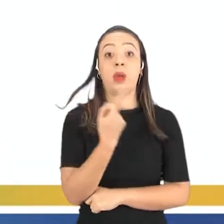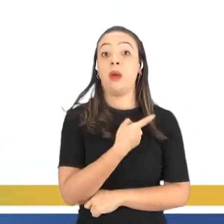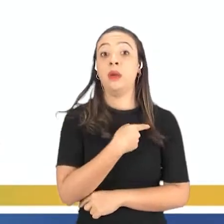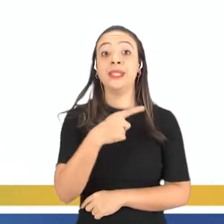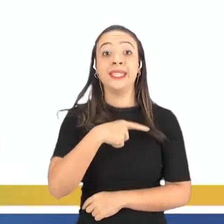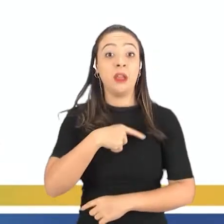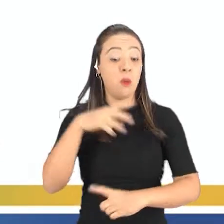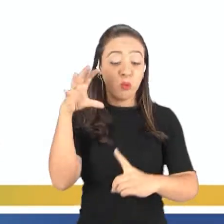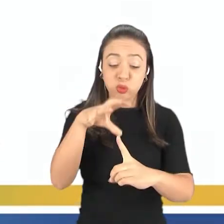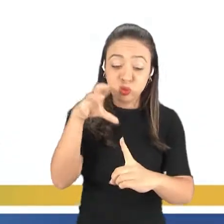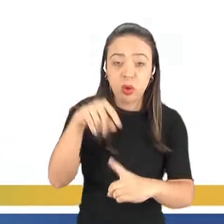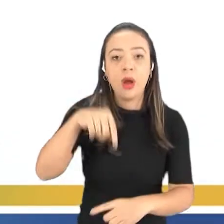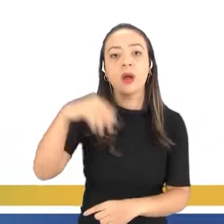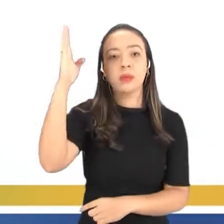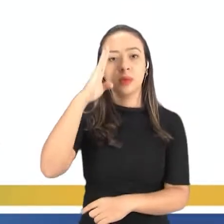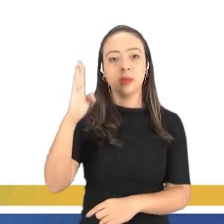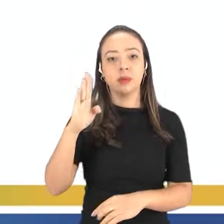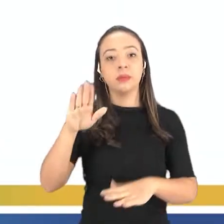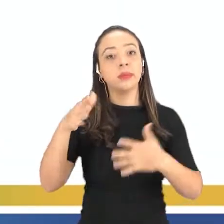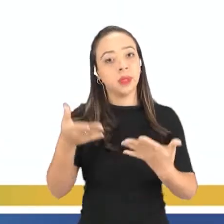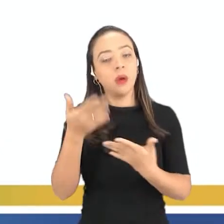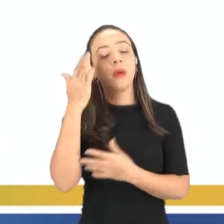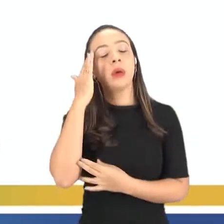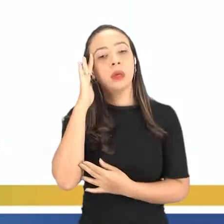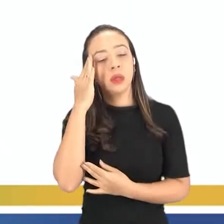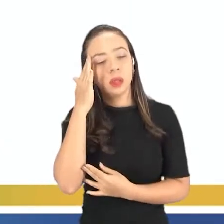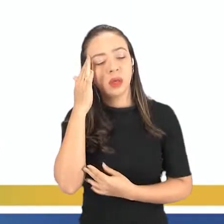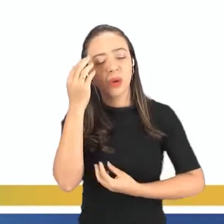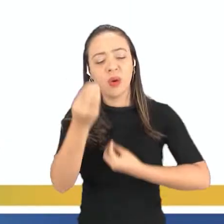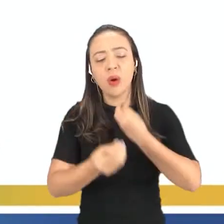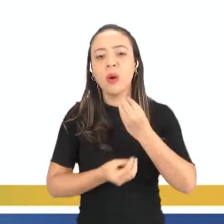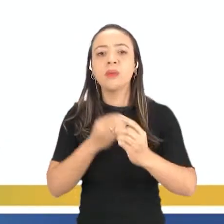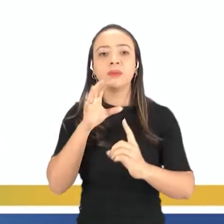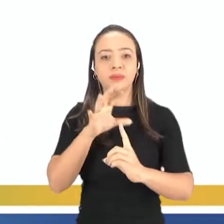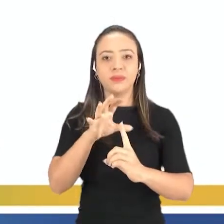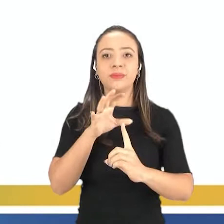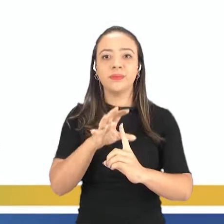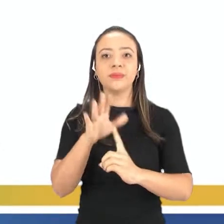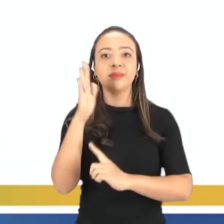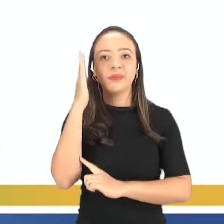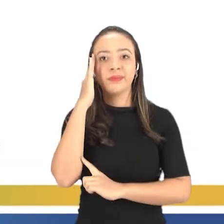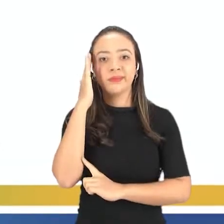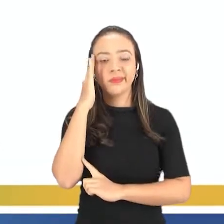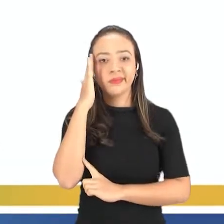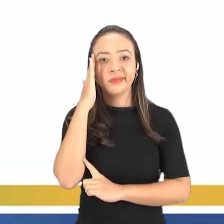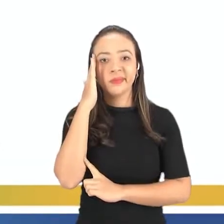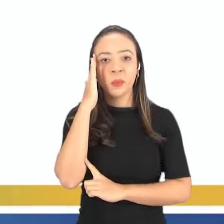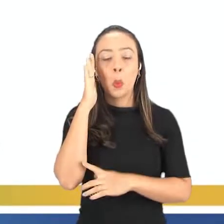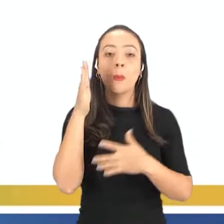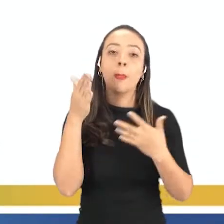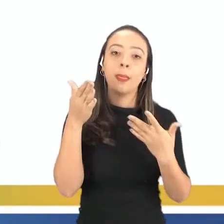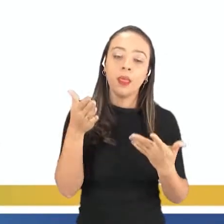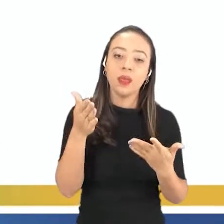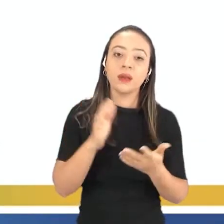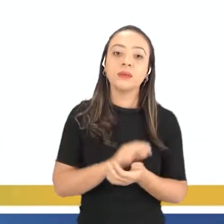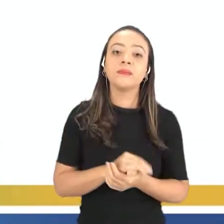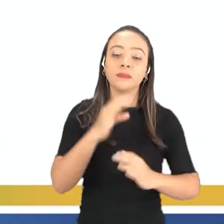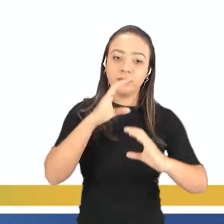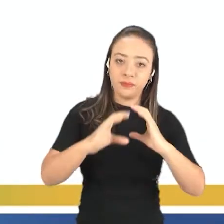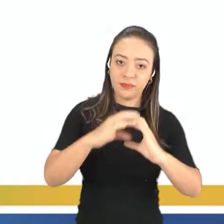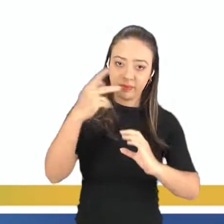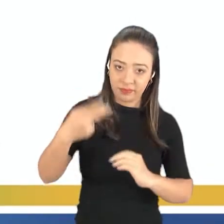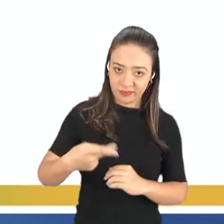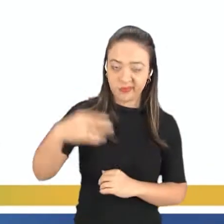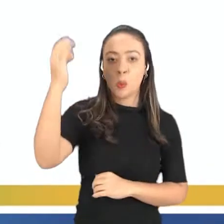influências, né? Então vamos entender um pouquinho que influências são essas, certo? Então acompanha comigo. A música do Brasil